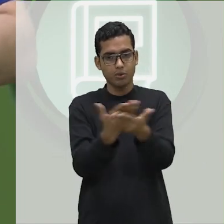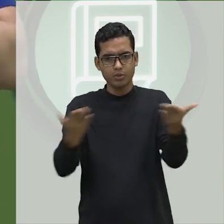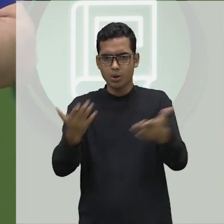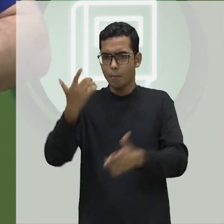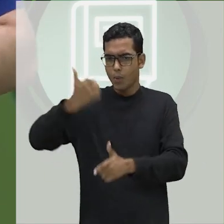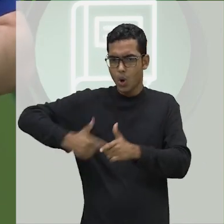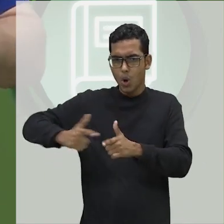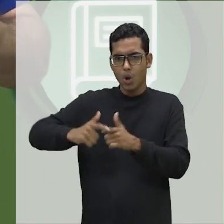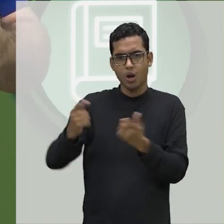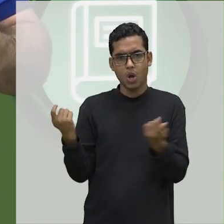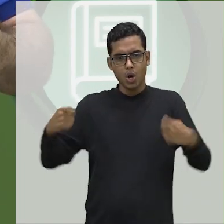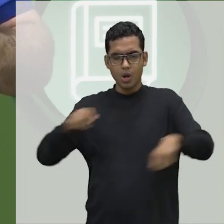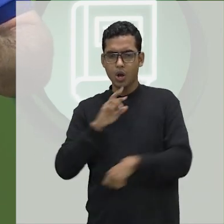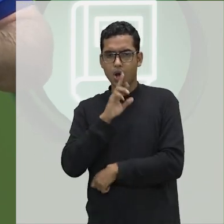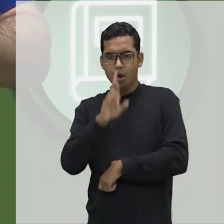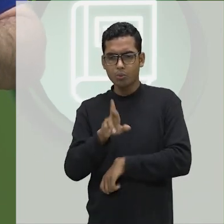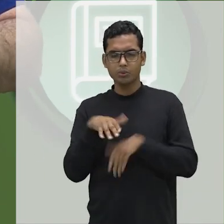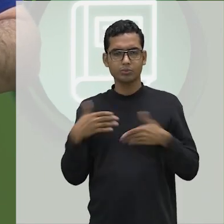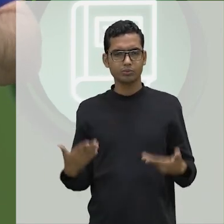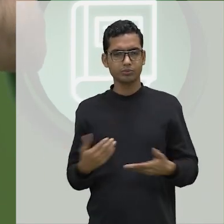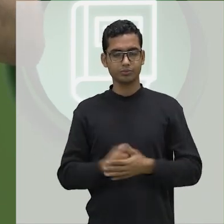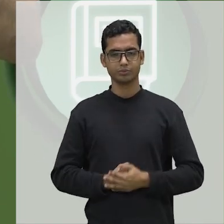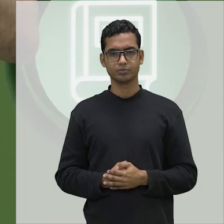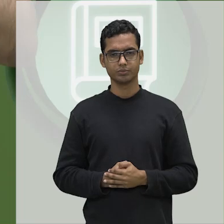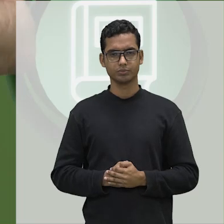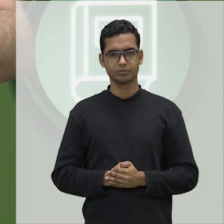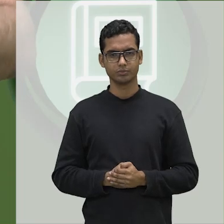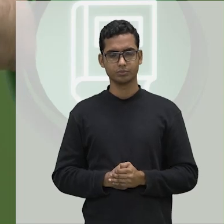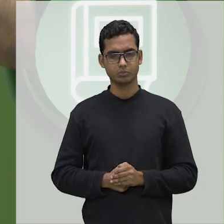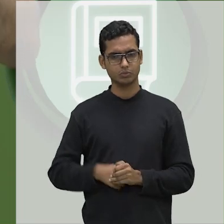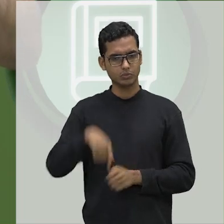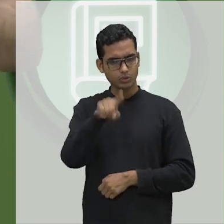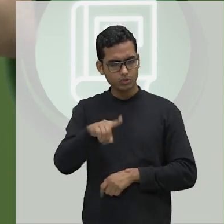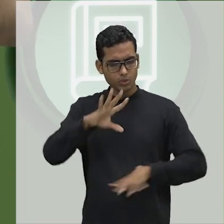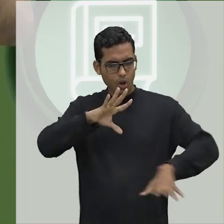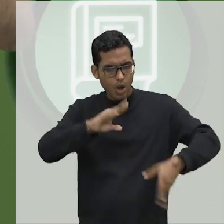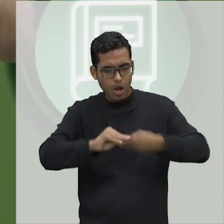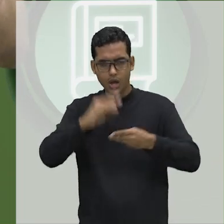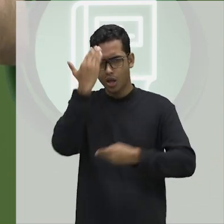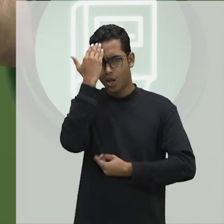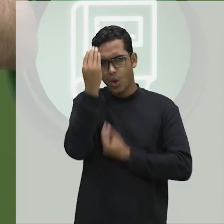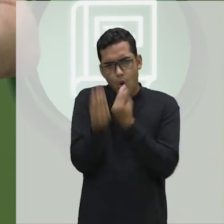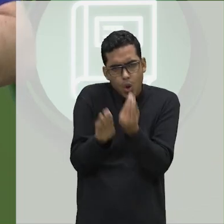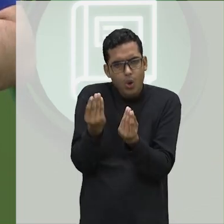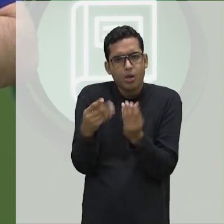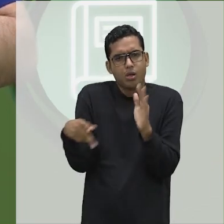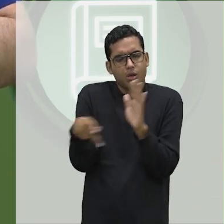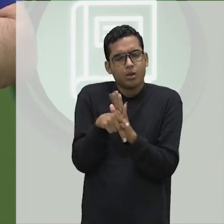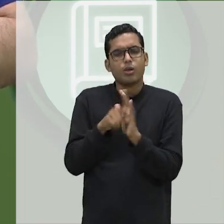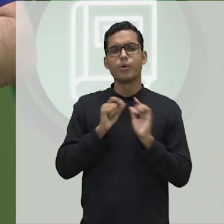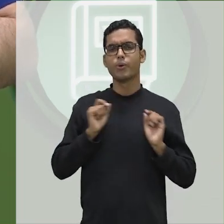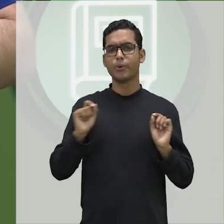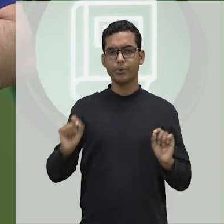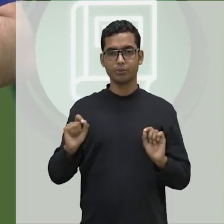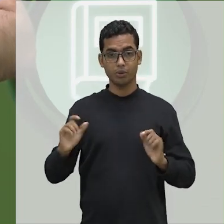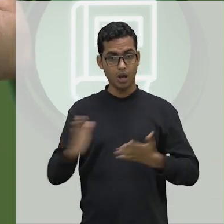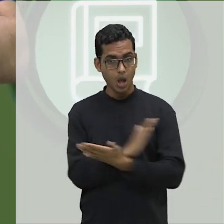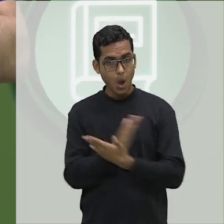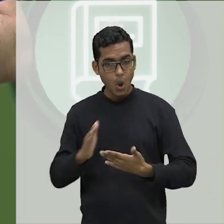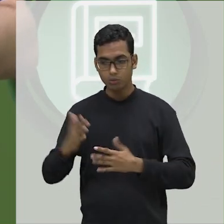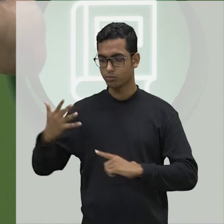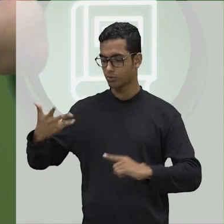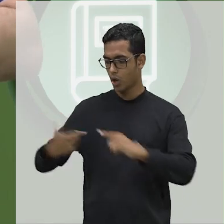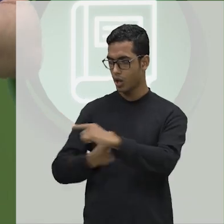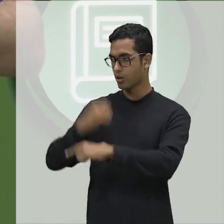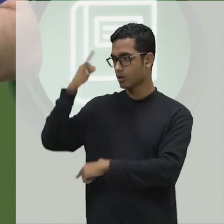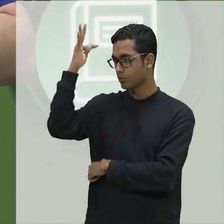possíveis respostas a gente vem comentando aqui, para quê? Para que você tenha a ideia de que algumas teorias ainda